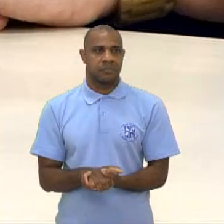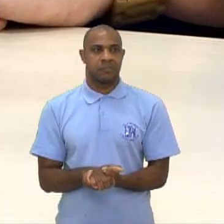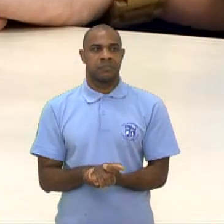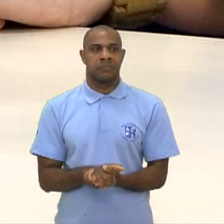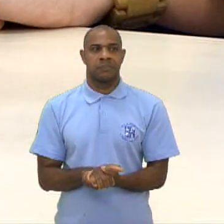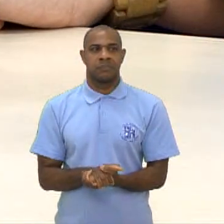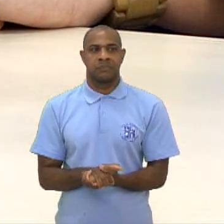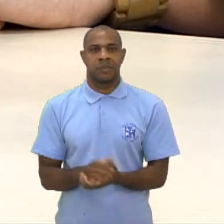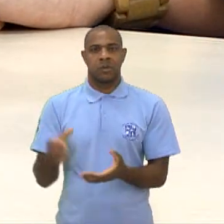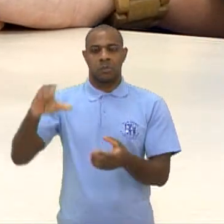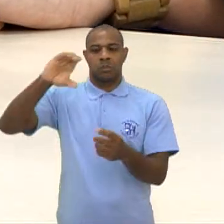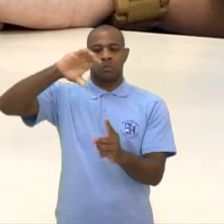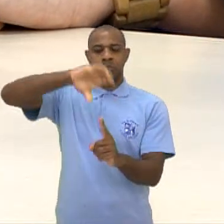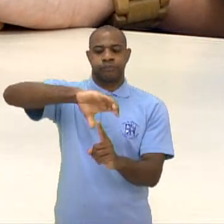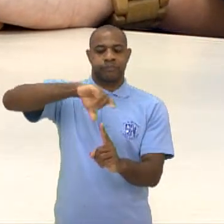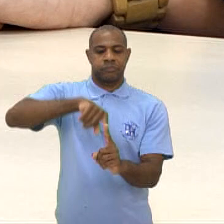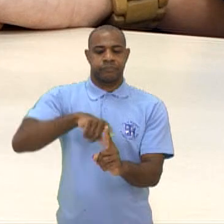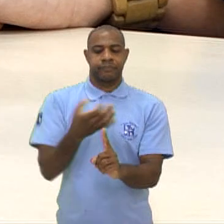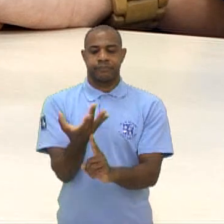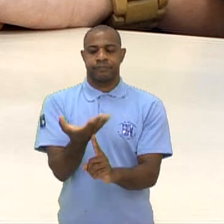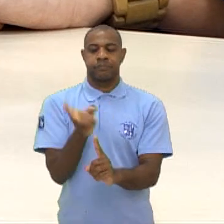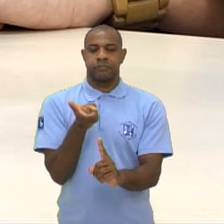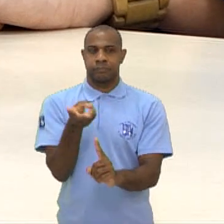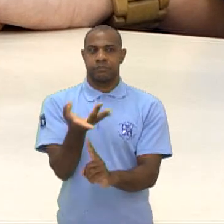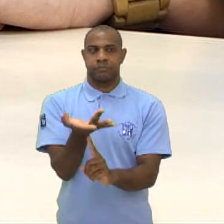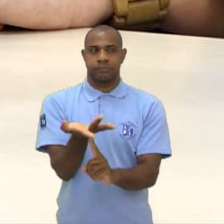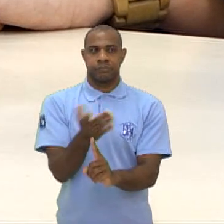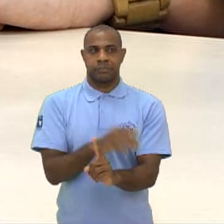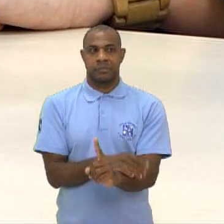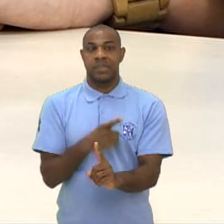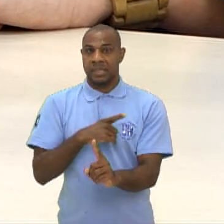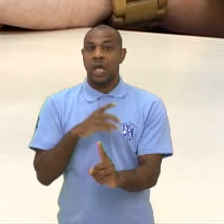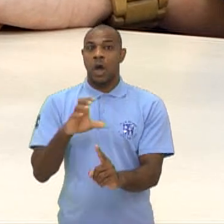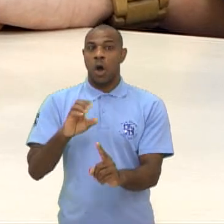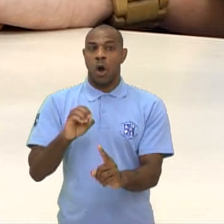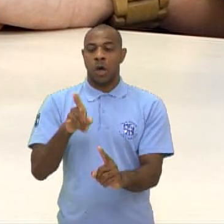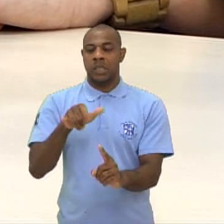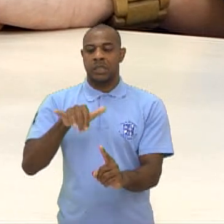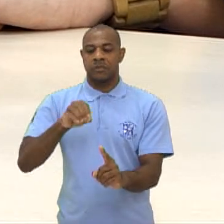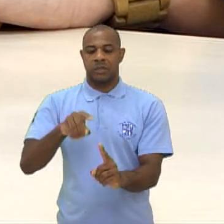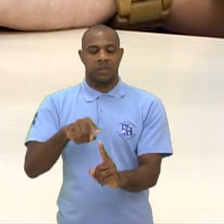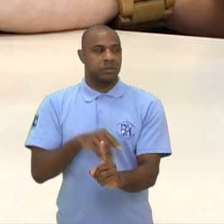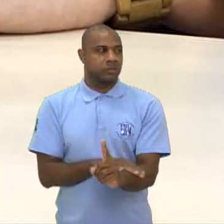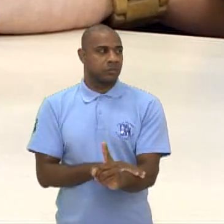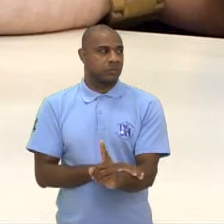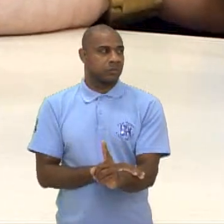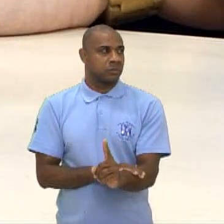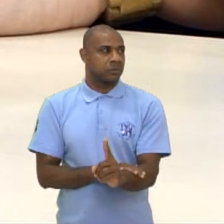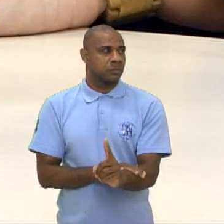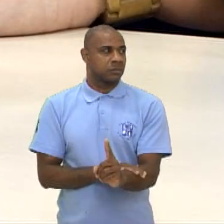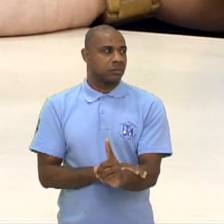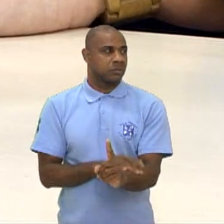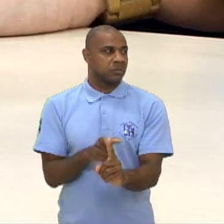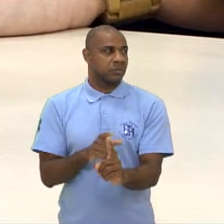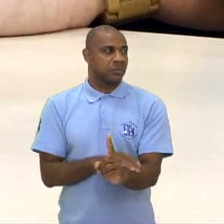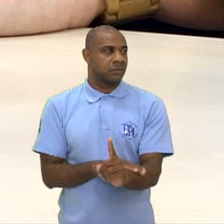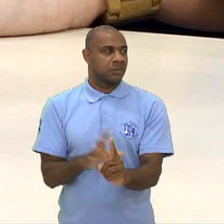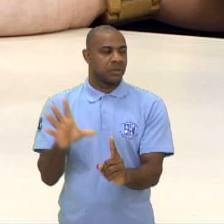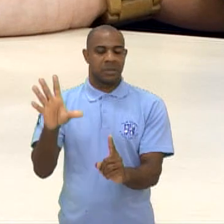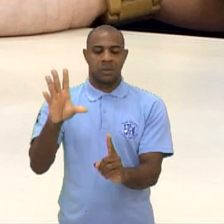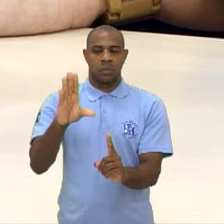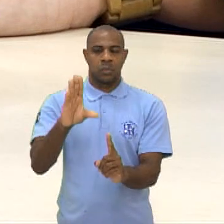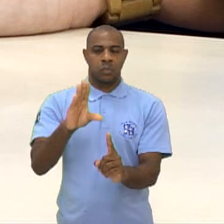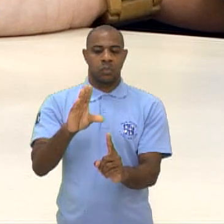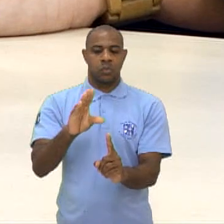Tá ali o copo bonitinho, a vela acesa ainda, porque ainda tem oxigênio lá dentro. Vai acabando o oxigênio, a vela vai apagando.